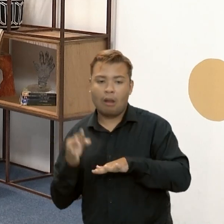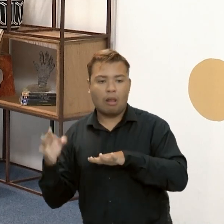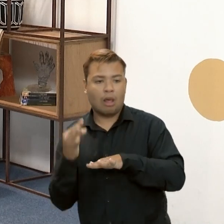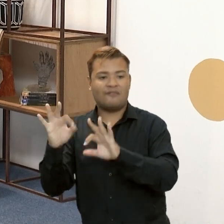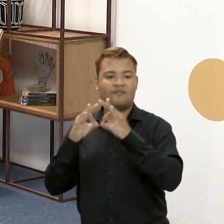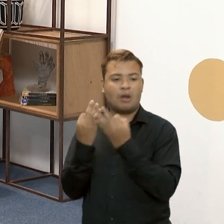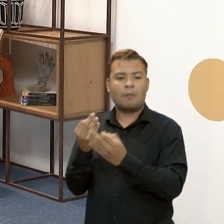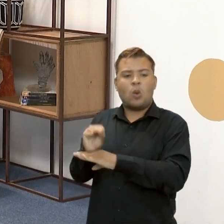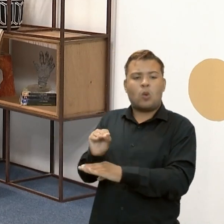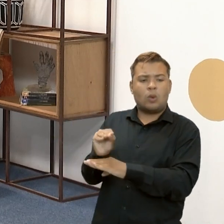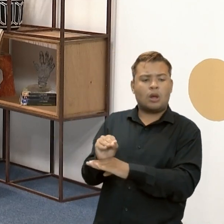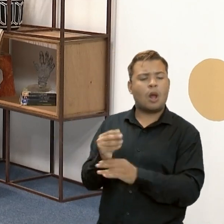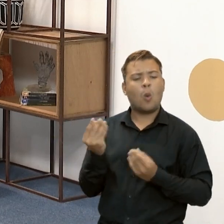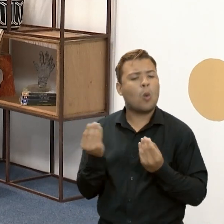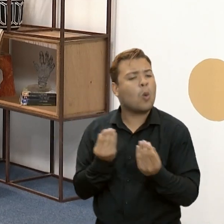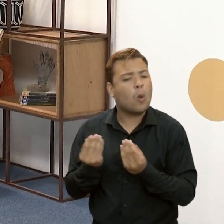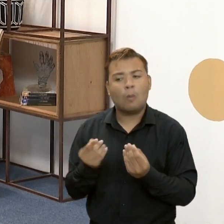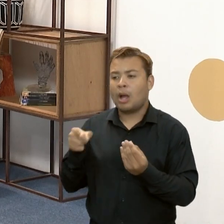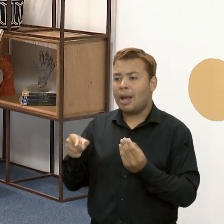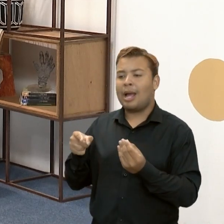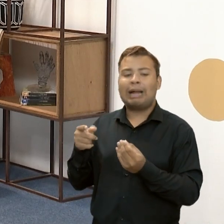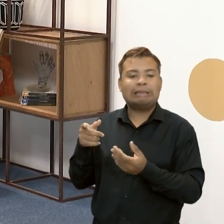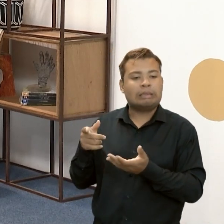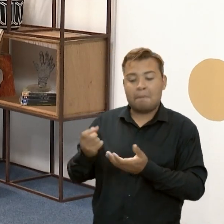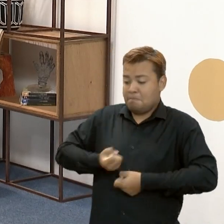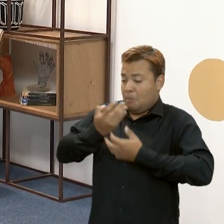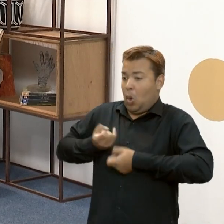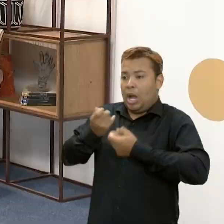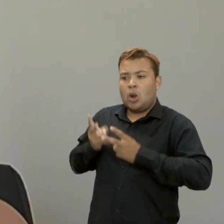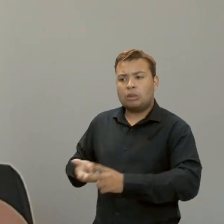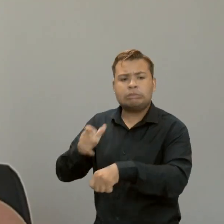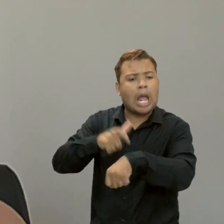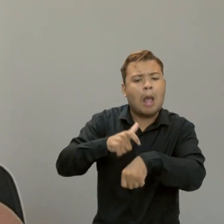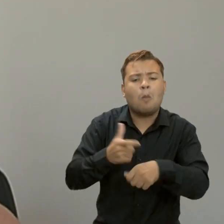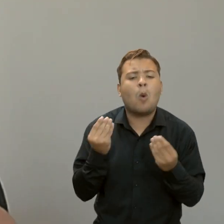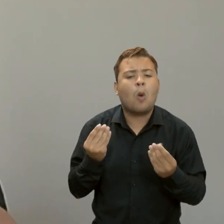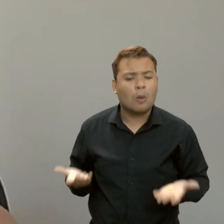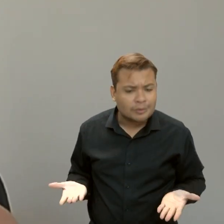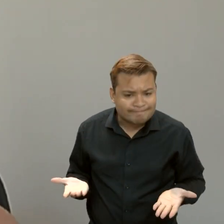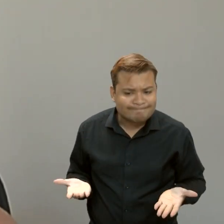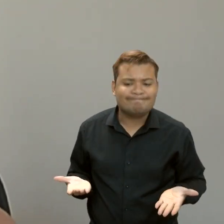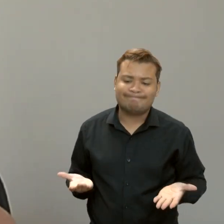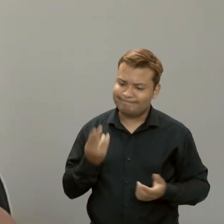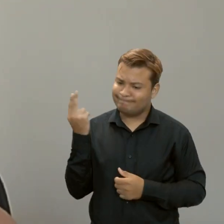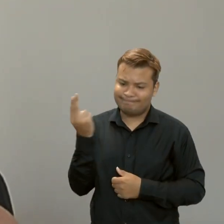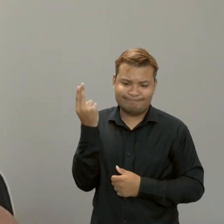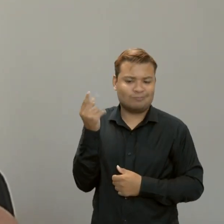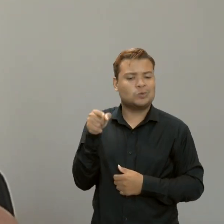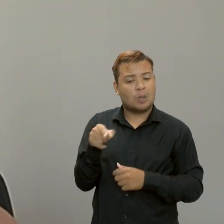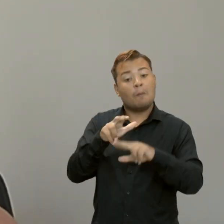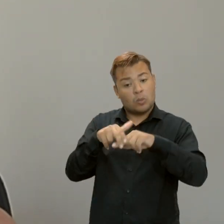que momento ela iria dar seguimento à sua carreira como poeta? Então, a vida de Leodegária foi uma vida muito dura,